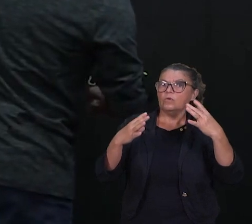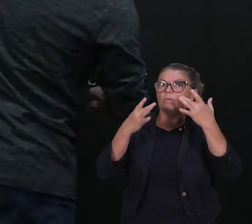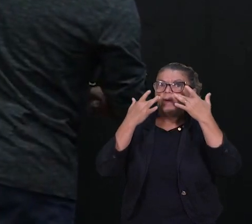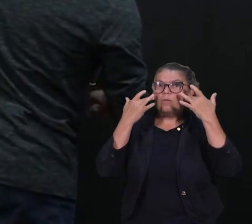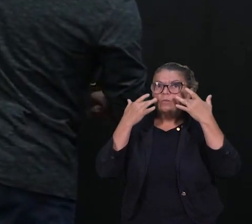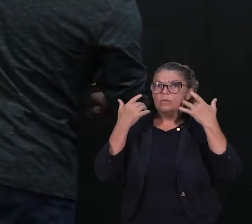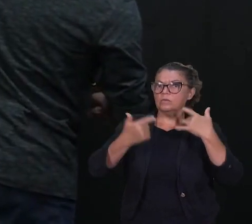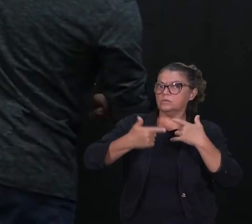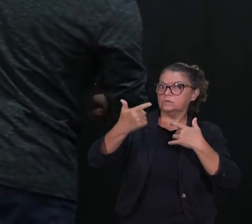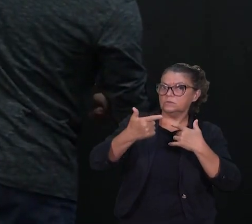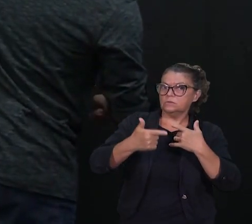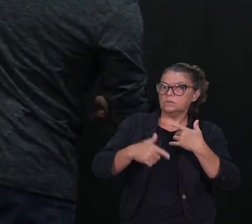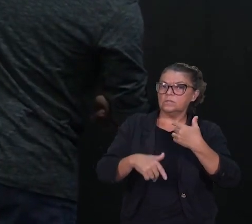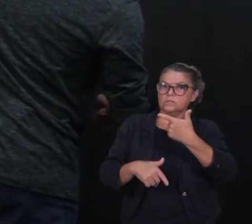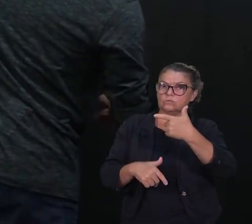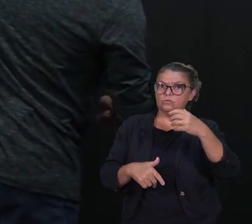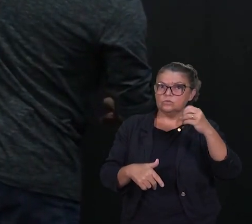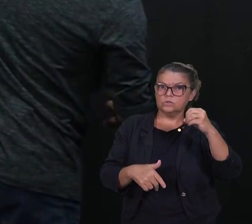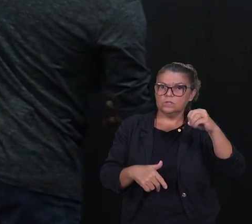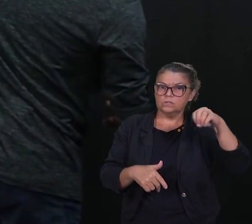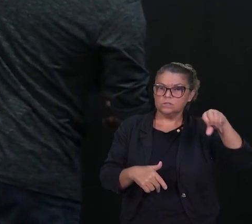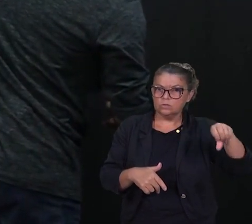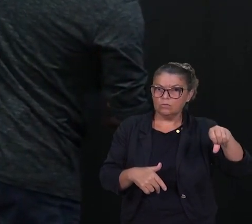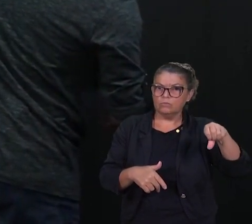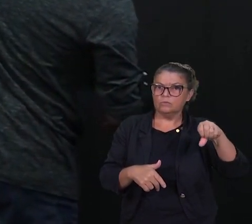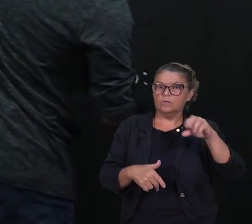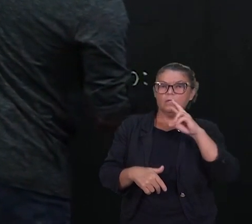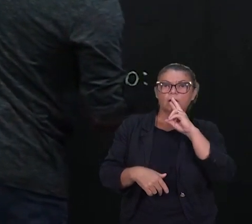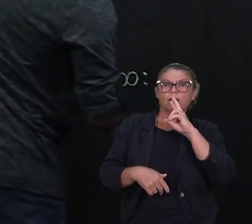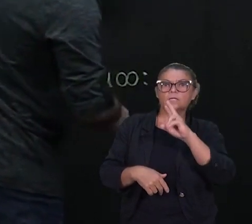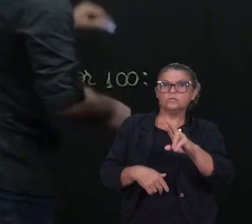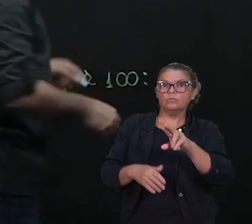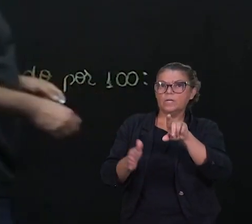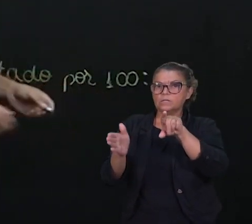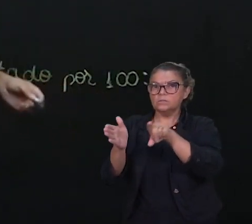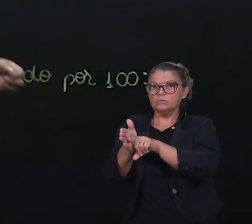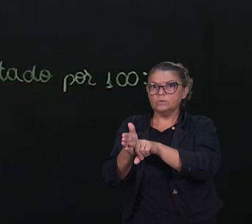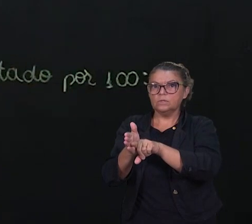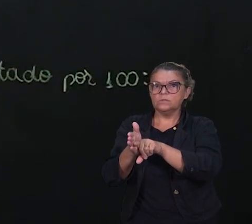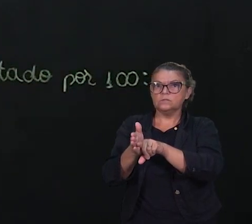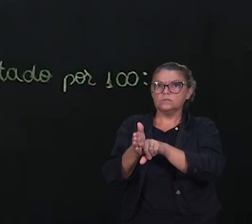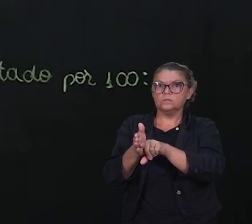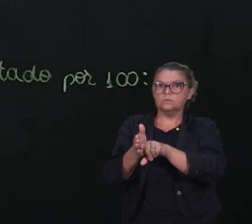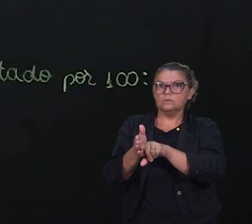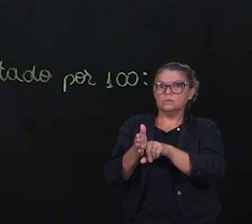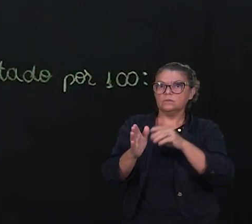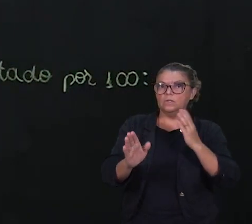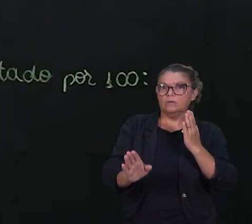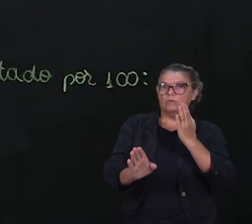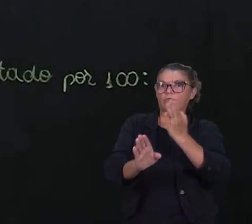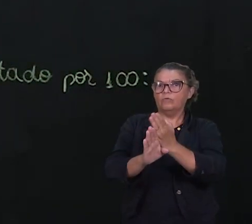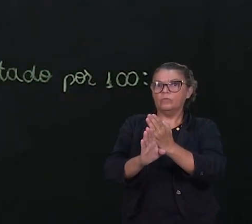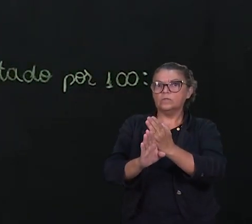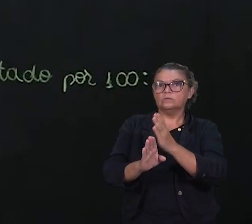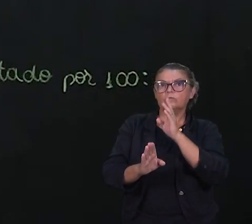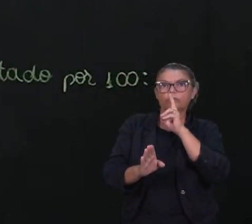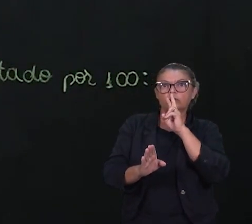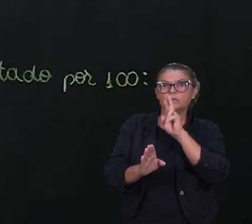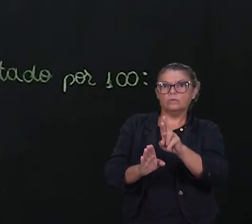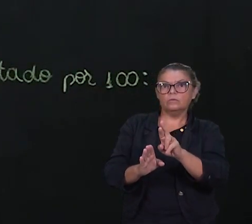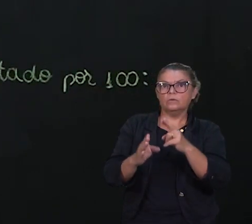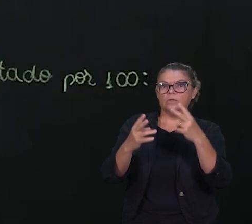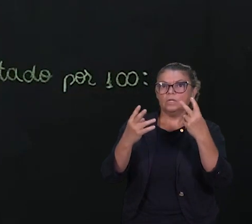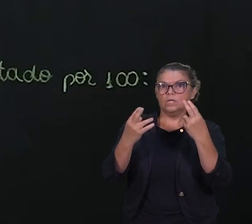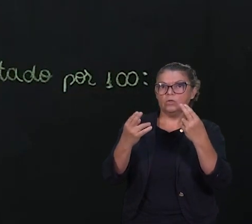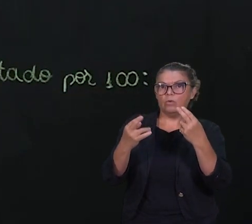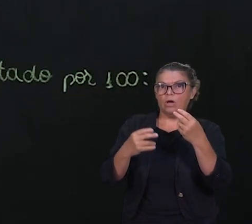aqui são 209. Ao resolvermos essa subtração, a gente vai achar como resultado